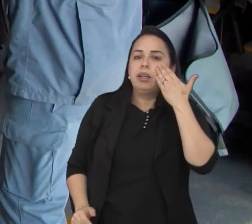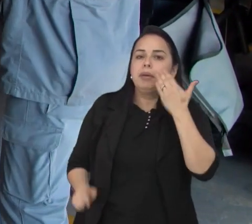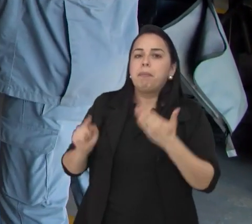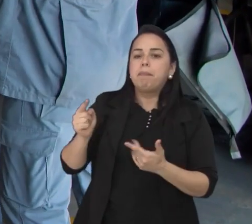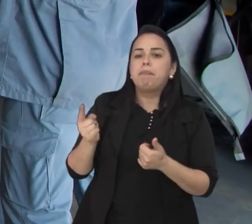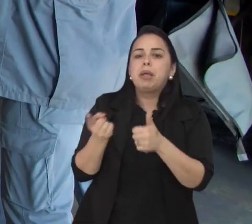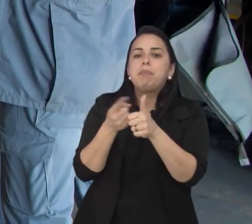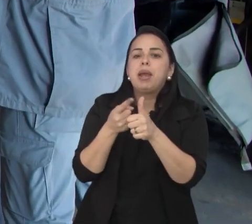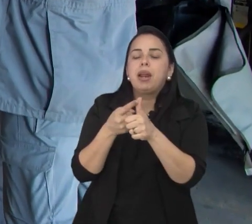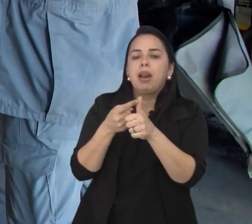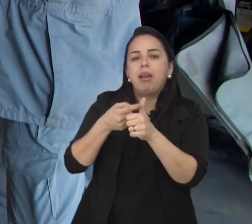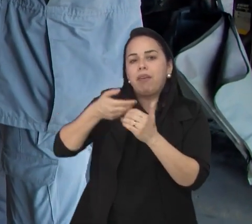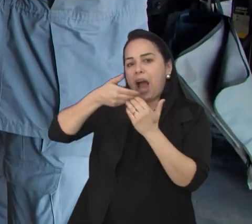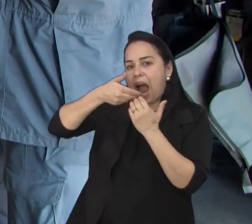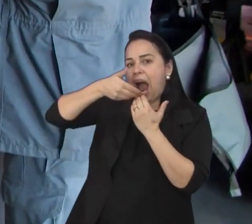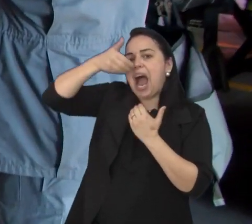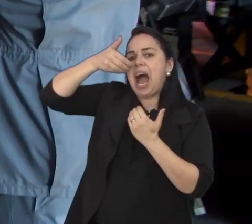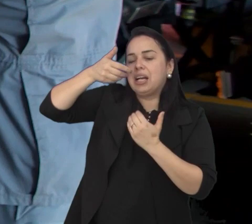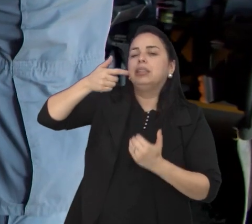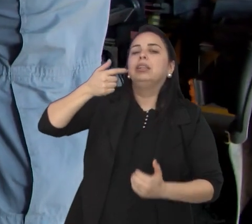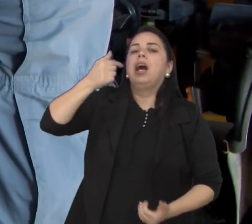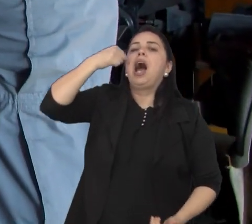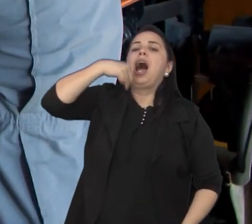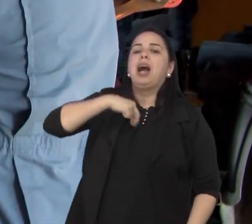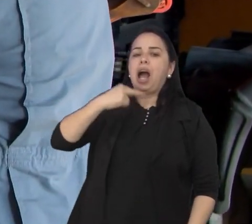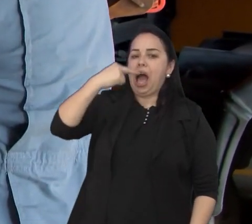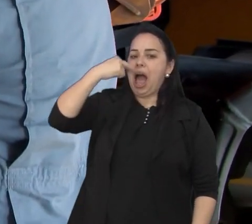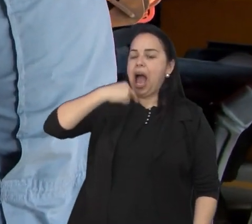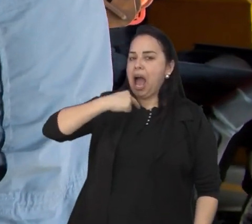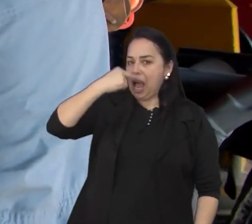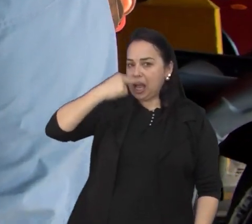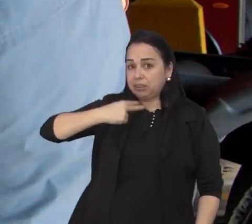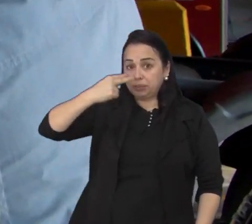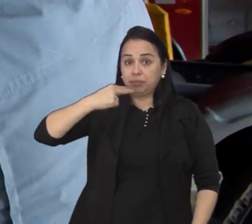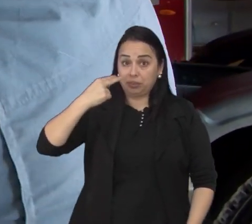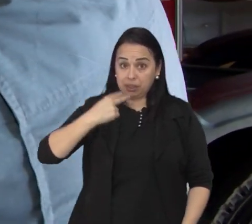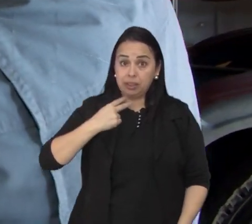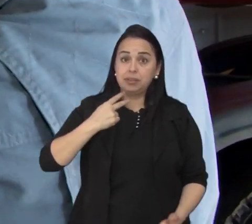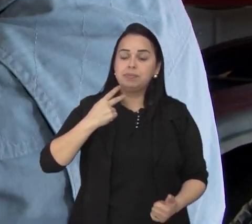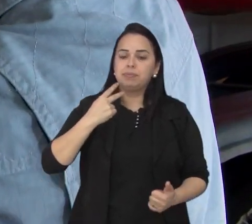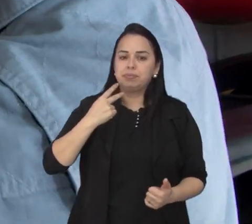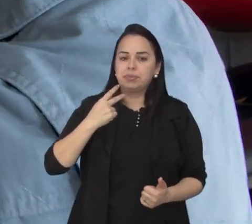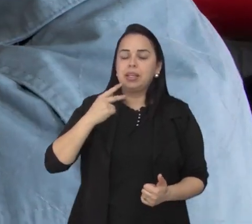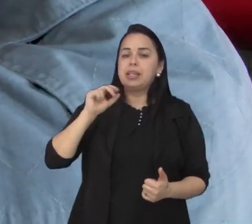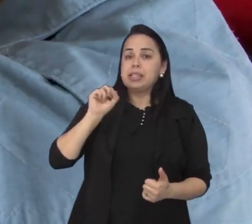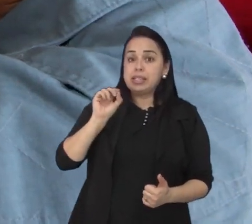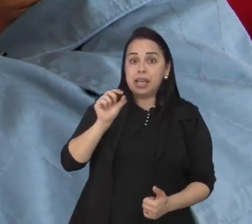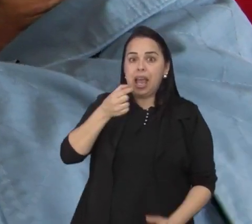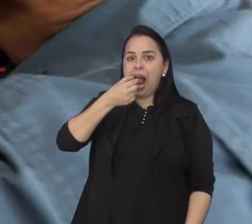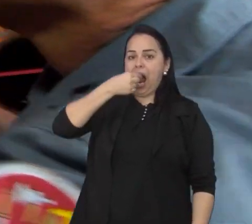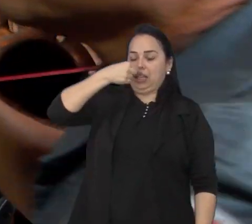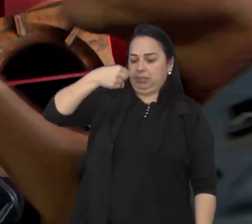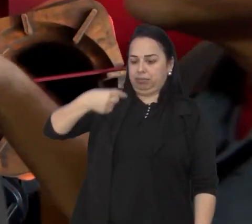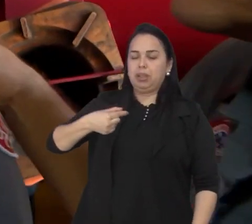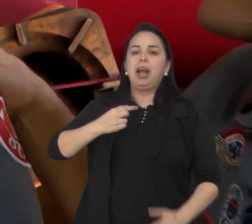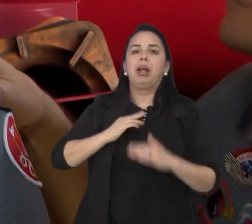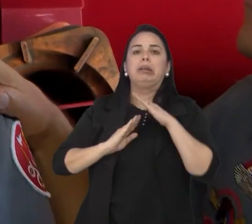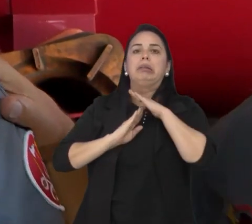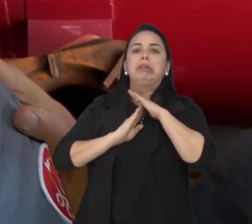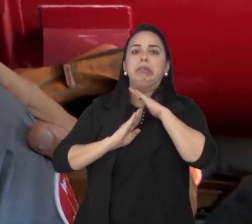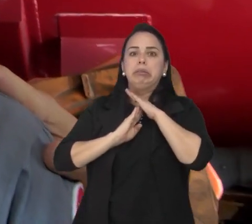vai verificar as condições da pessoa que está engasgada no momento. Vai verificar as vias aéreas, se há algum